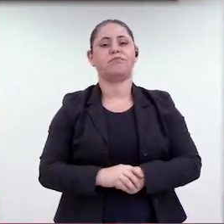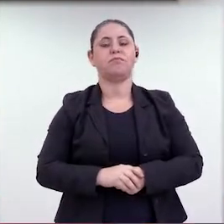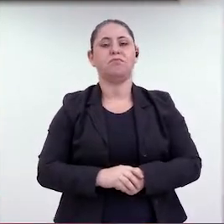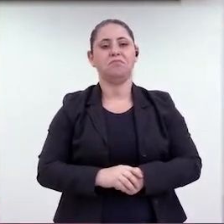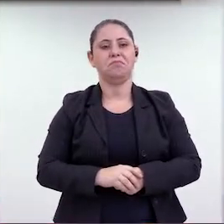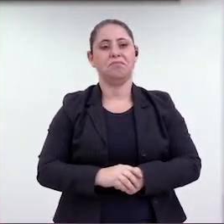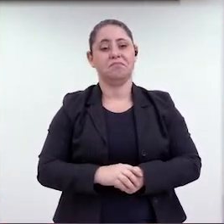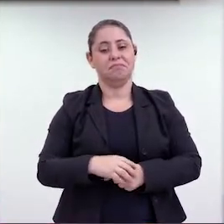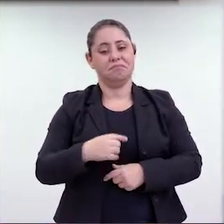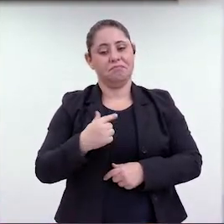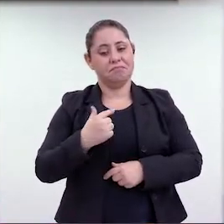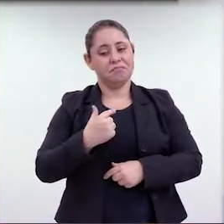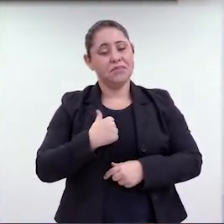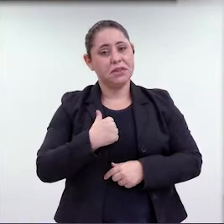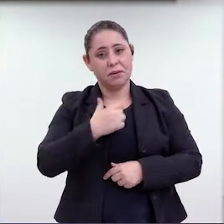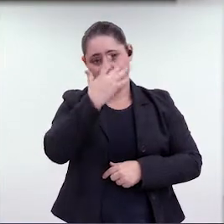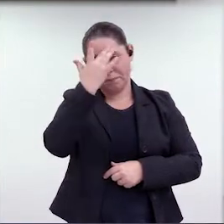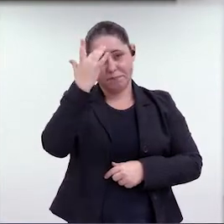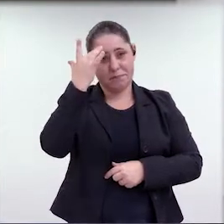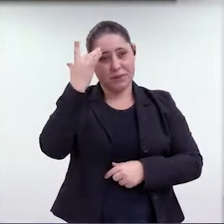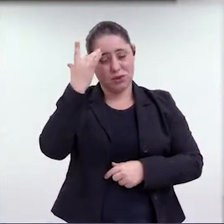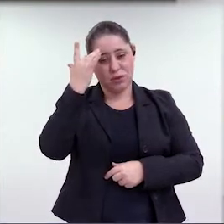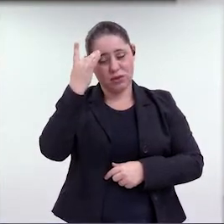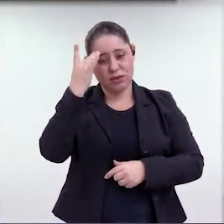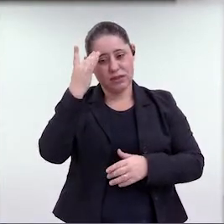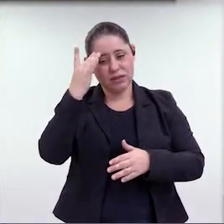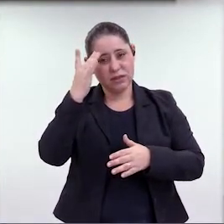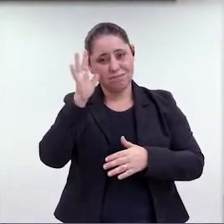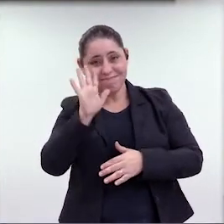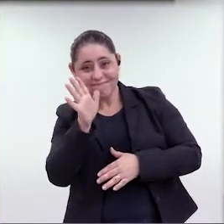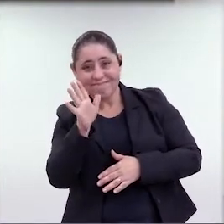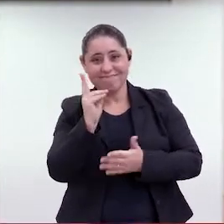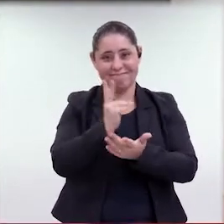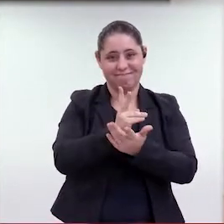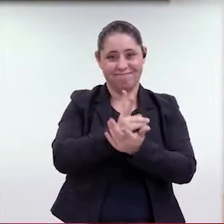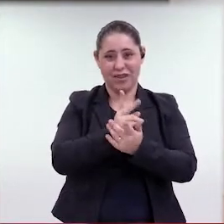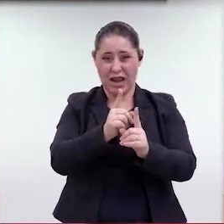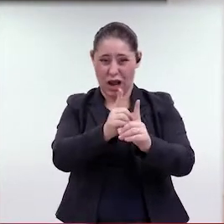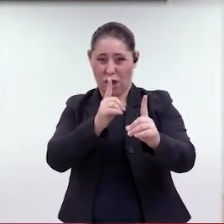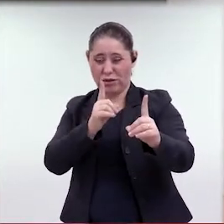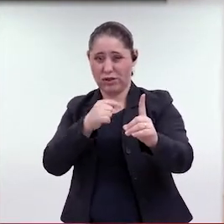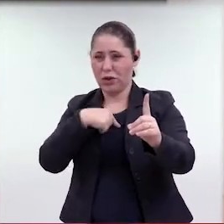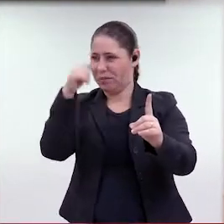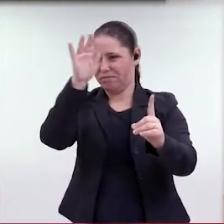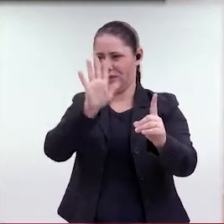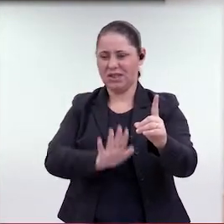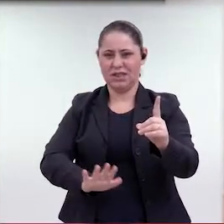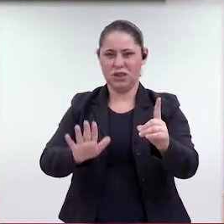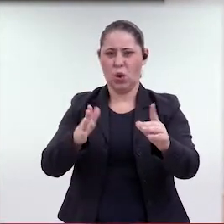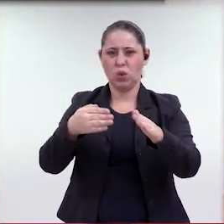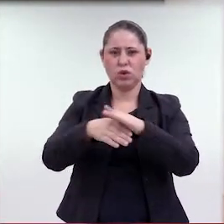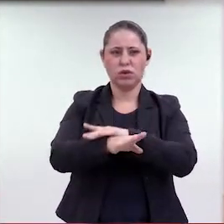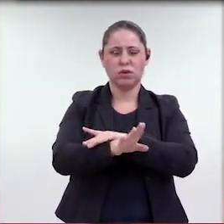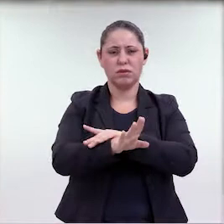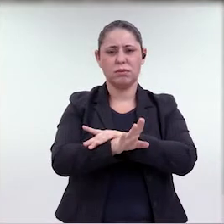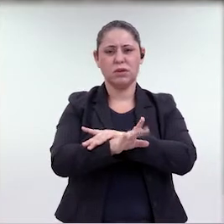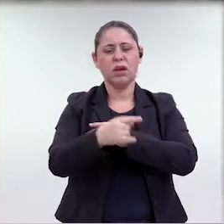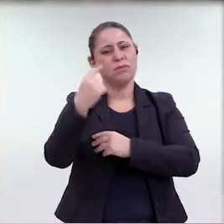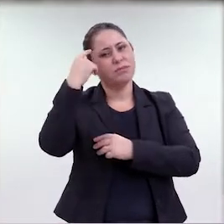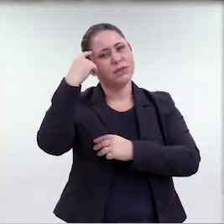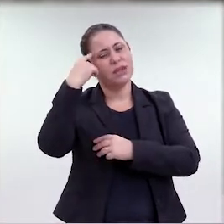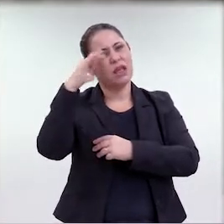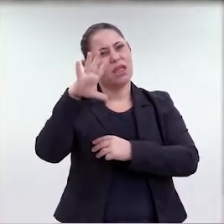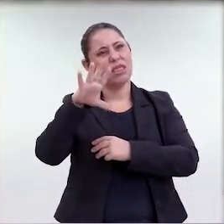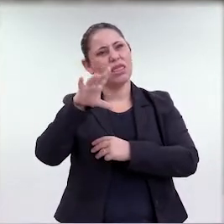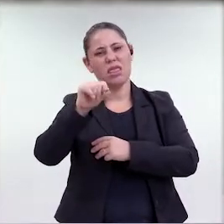Então, eu sou uma pessoa que eu cumprimento meio de longe, sabe? Eu não sou desse brasileiro que vai. E eu achei